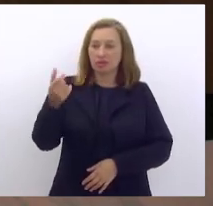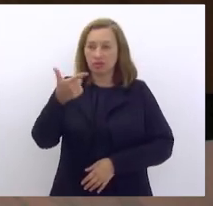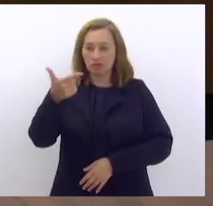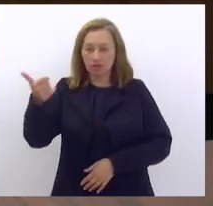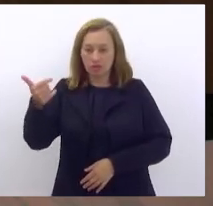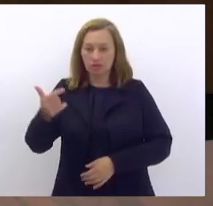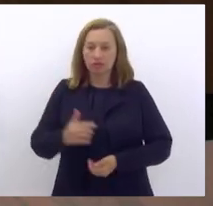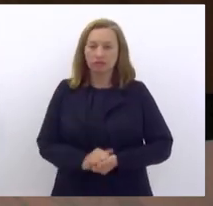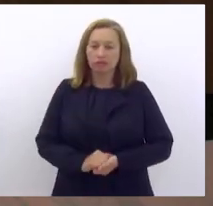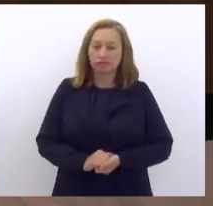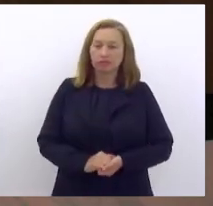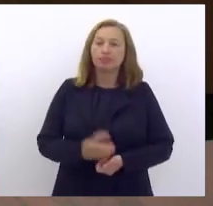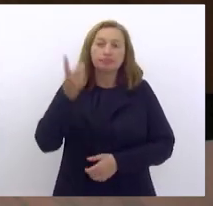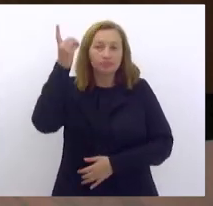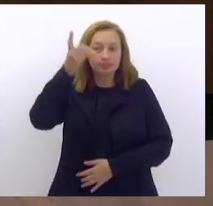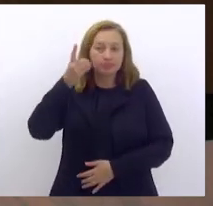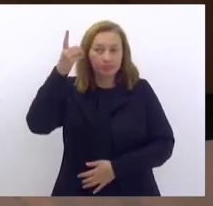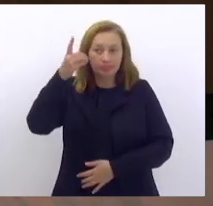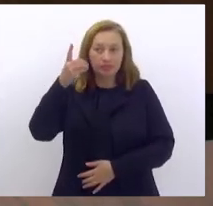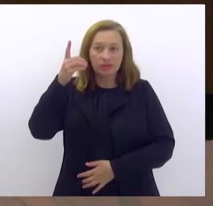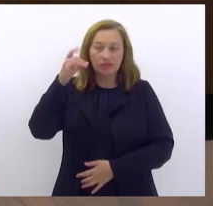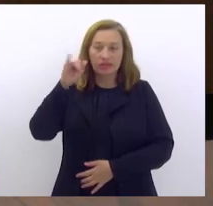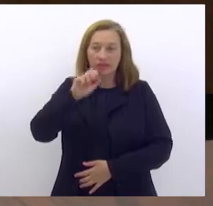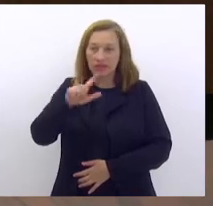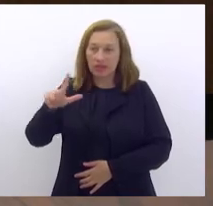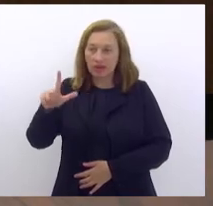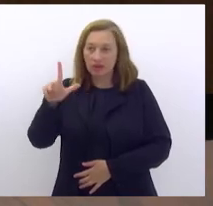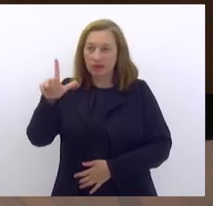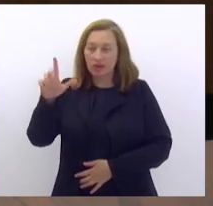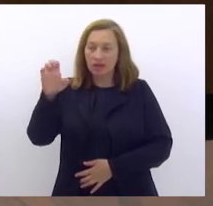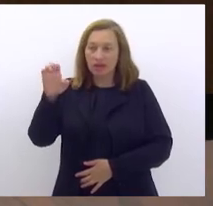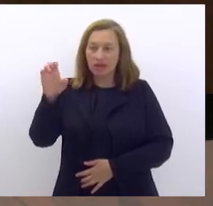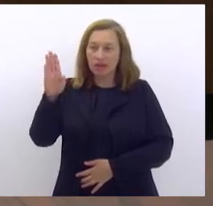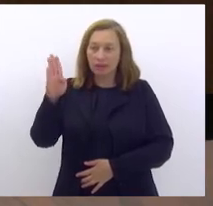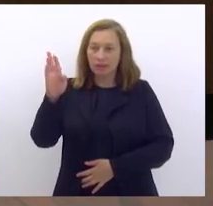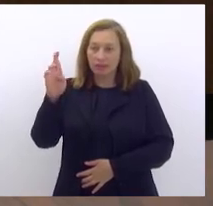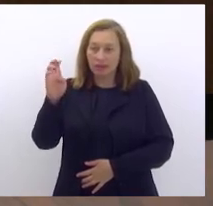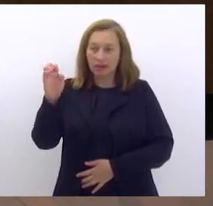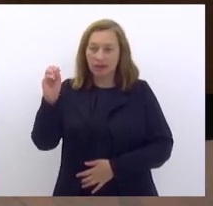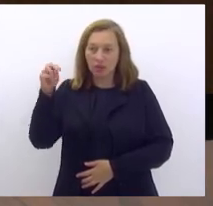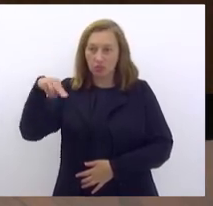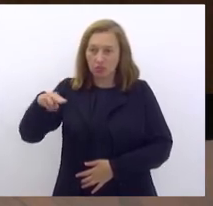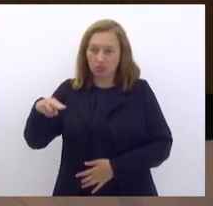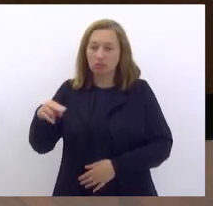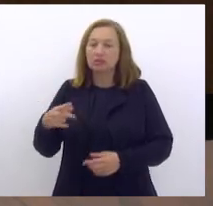5766/22, de autoria do deputado Daniel Libreiron, em relação